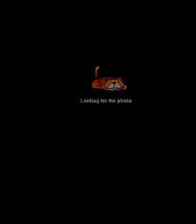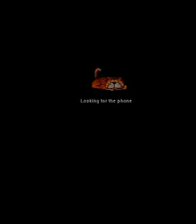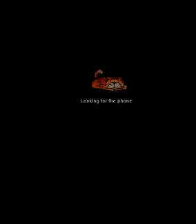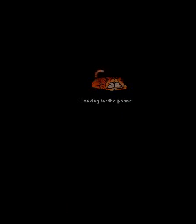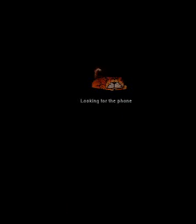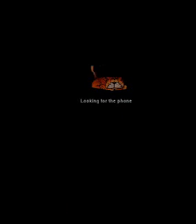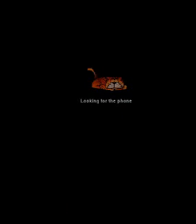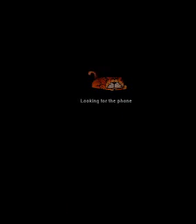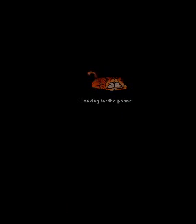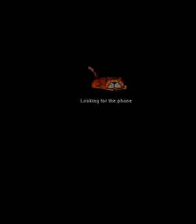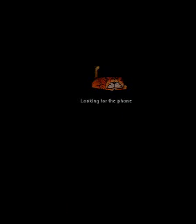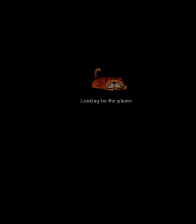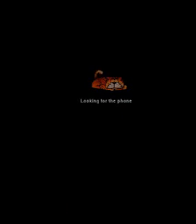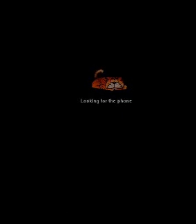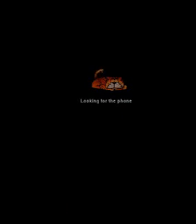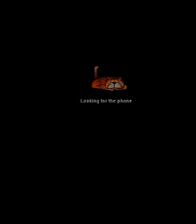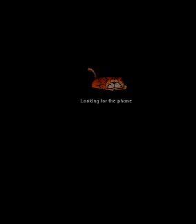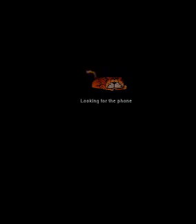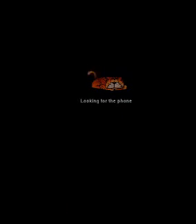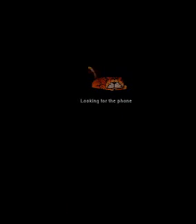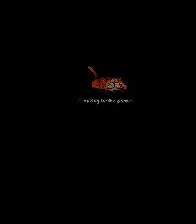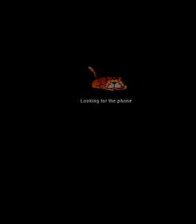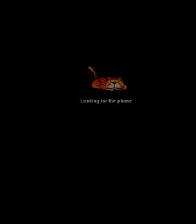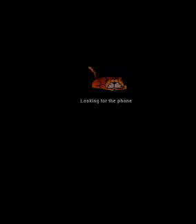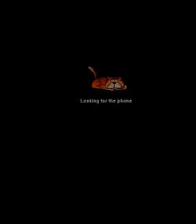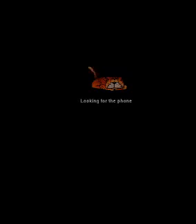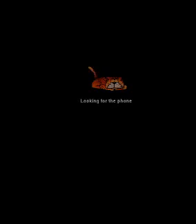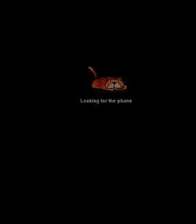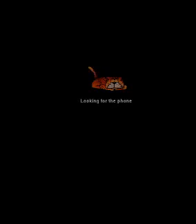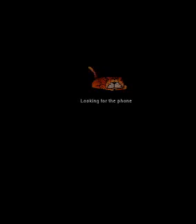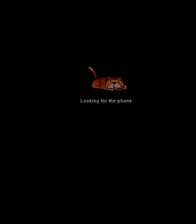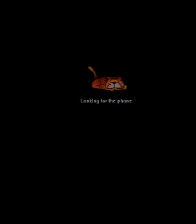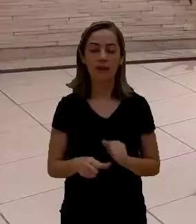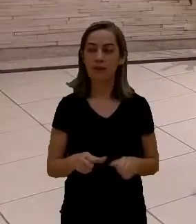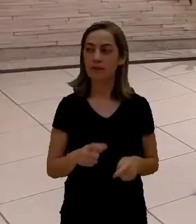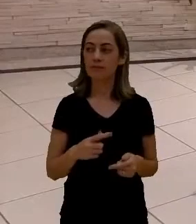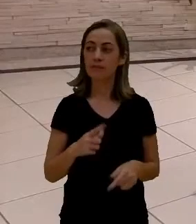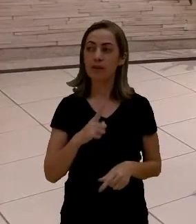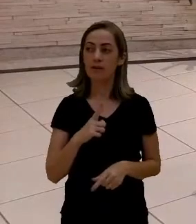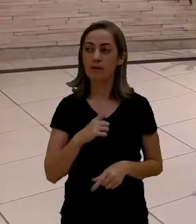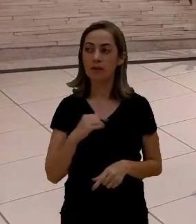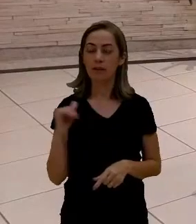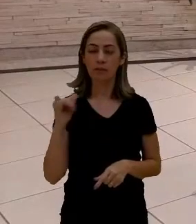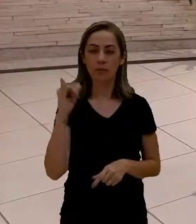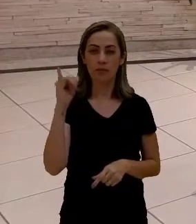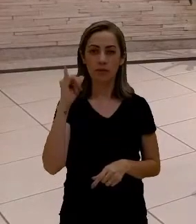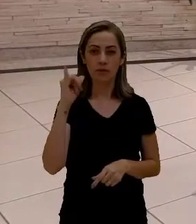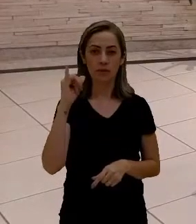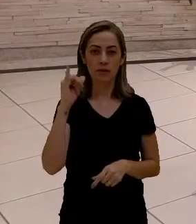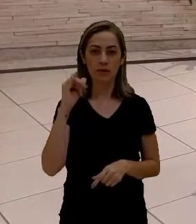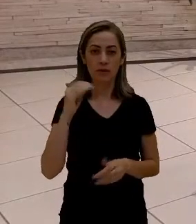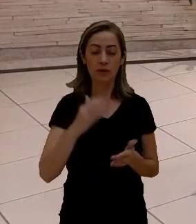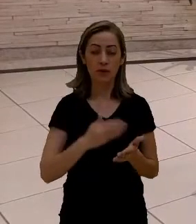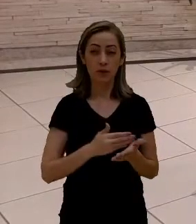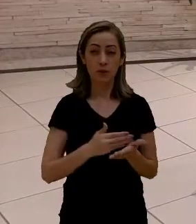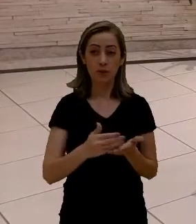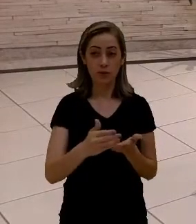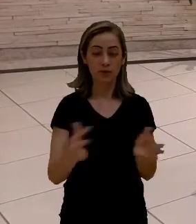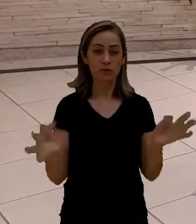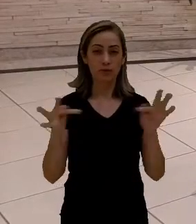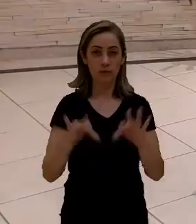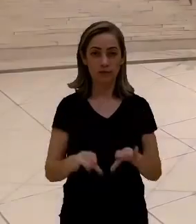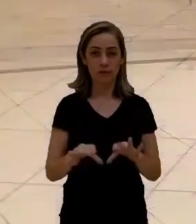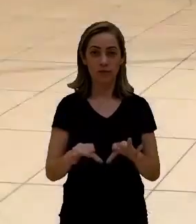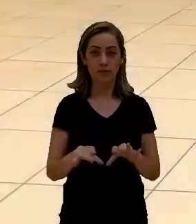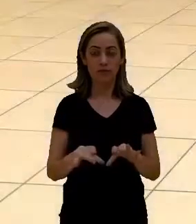já quebrou ela tem a sua importância do início ao fim né não posso dizer para você que o